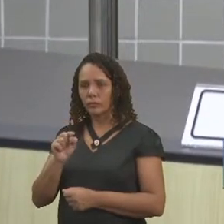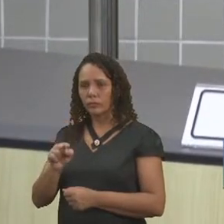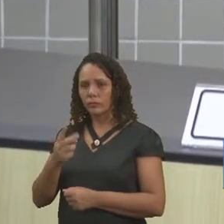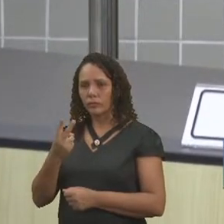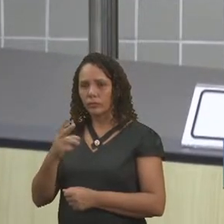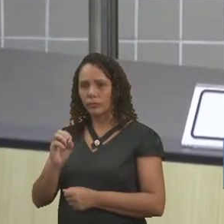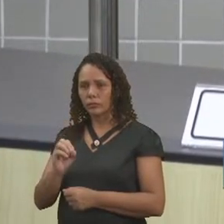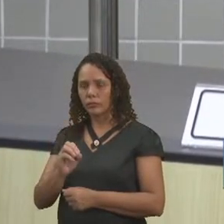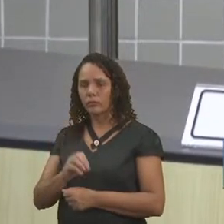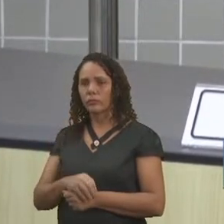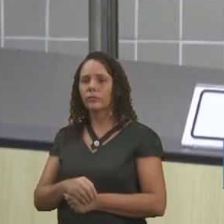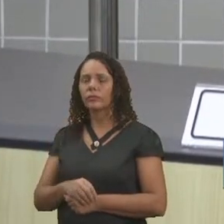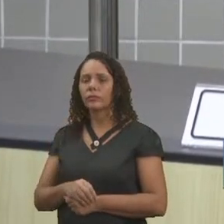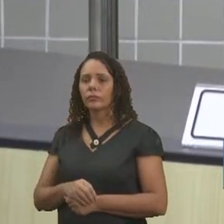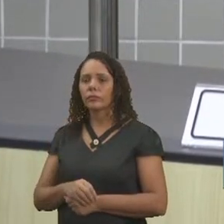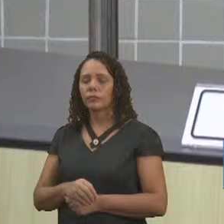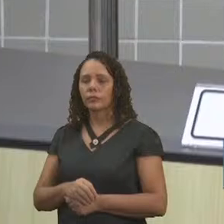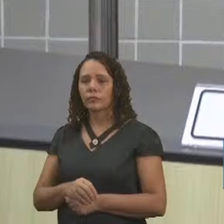82,20.